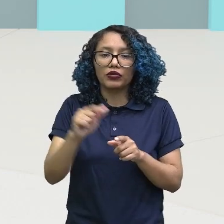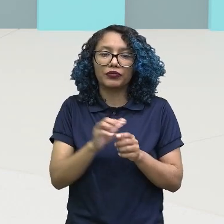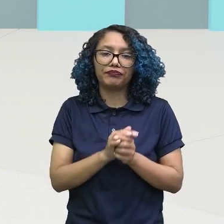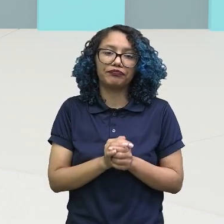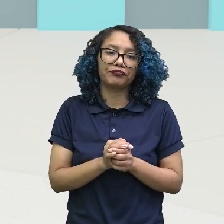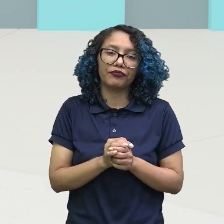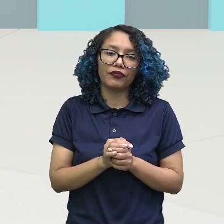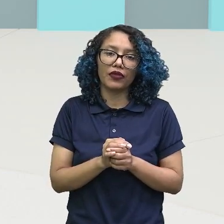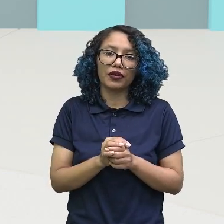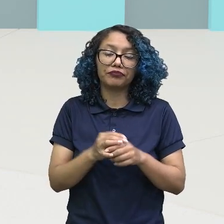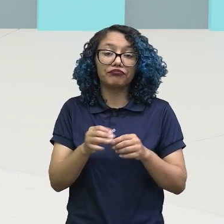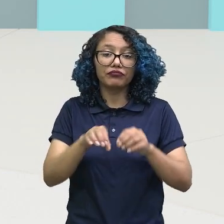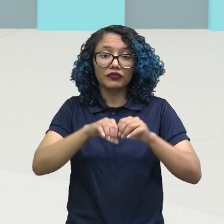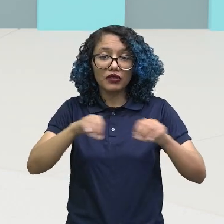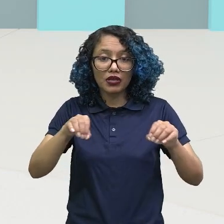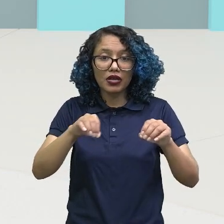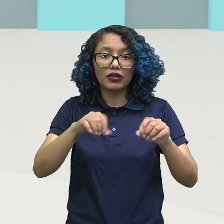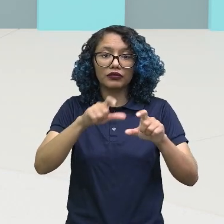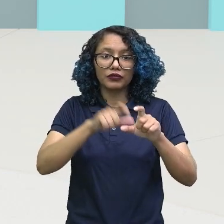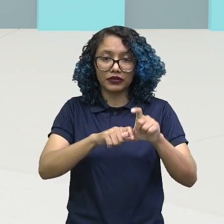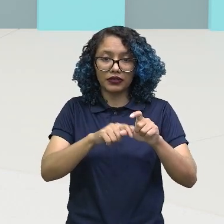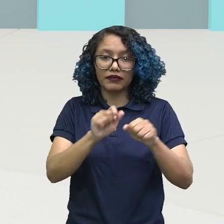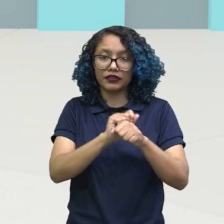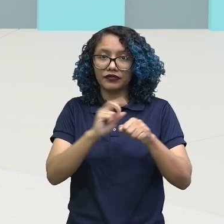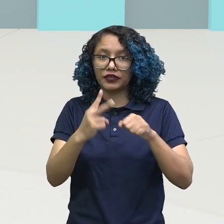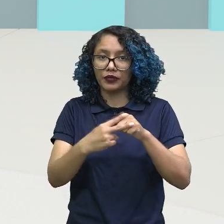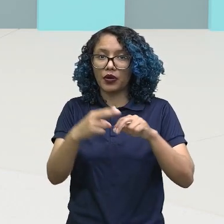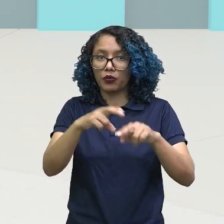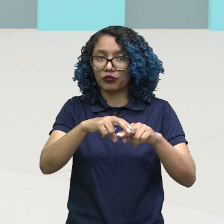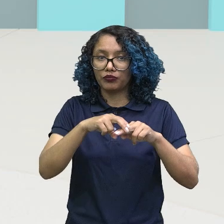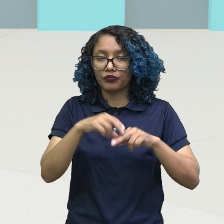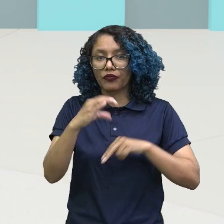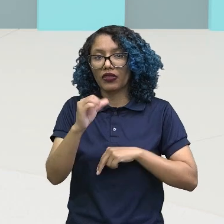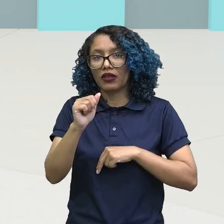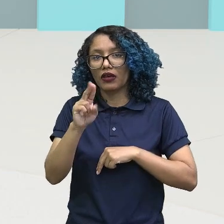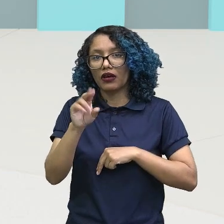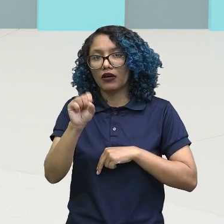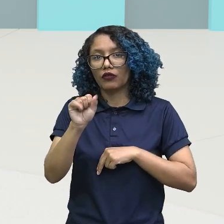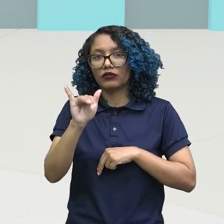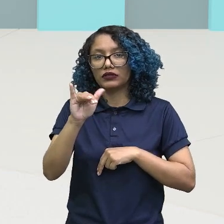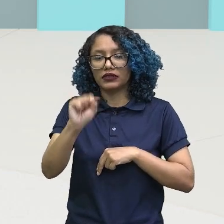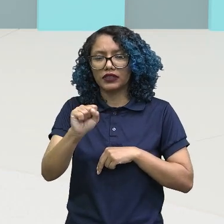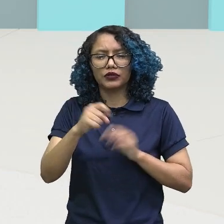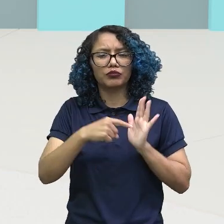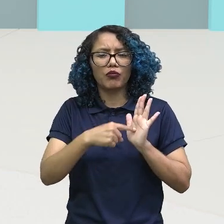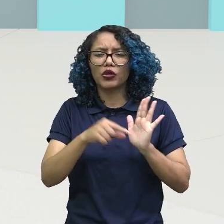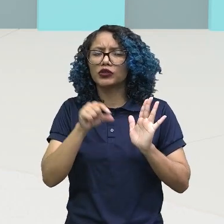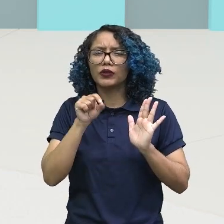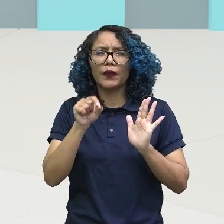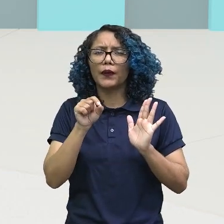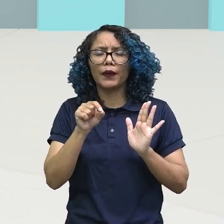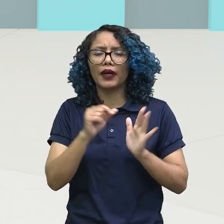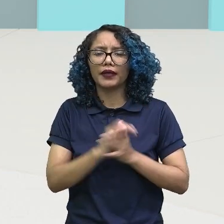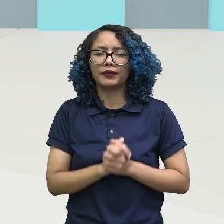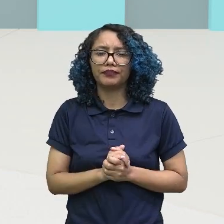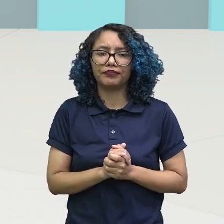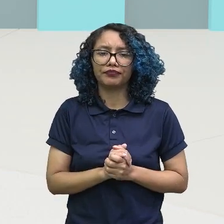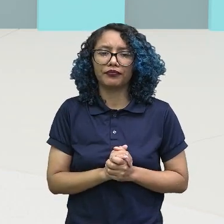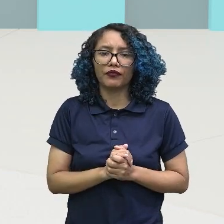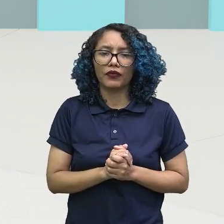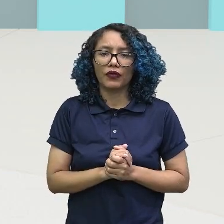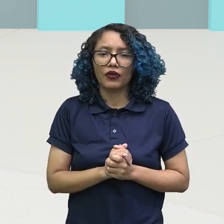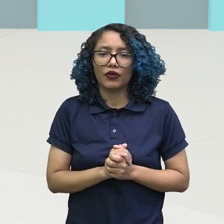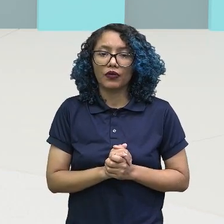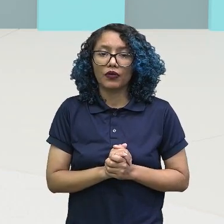as orações subordinadas adverbiais causais. O que elas indicam? Elas indicam